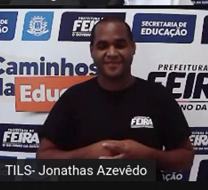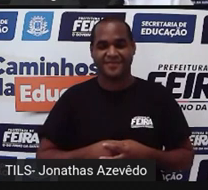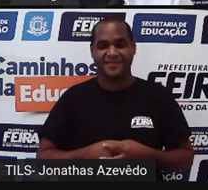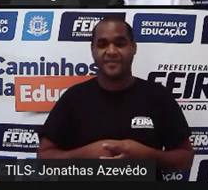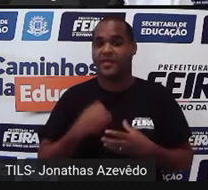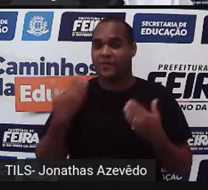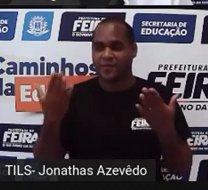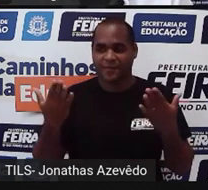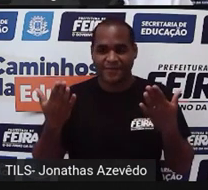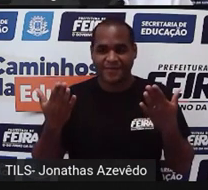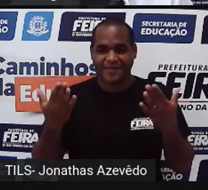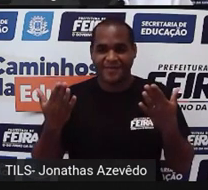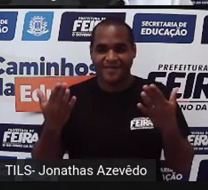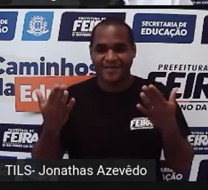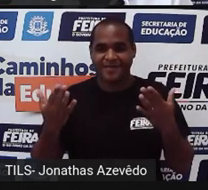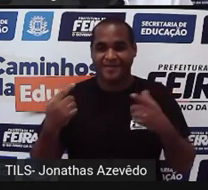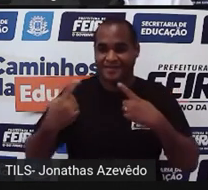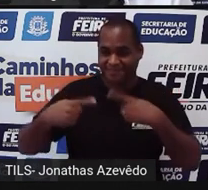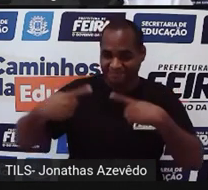Vamos lá?